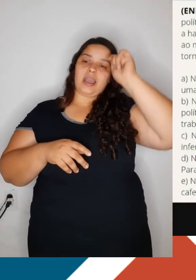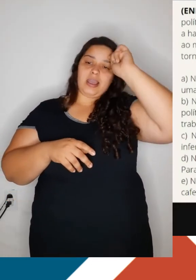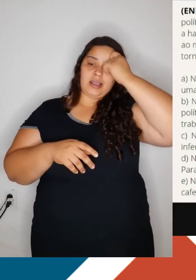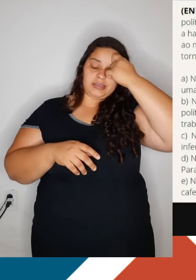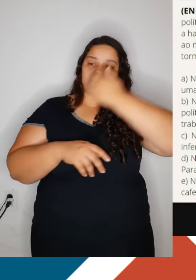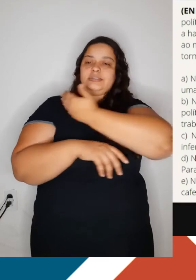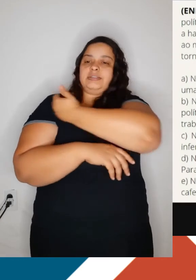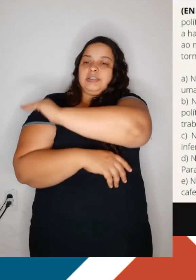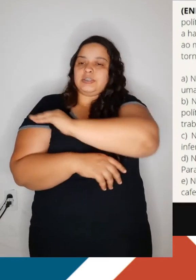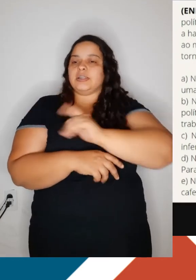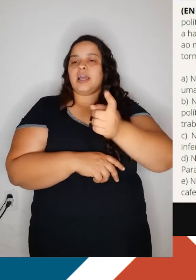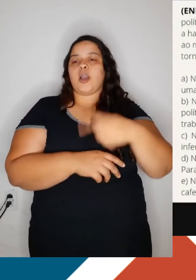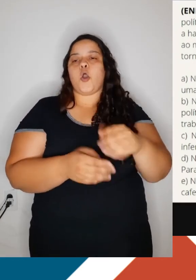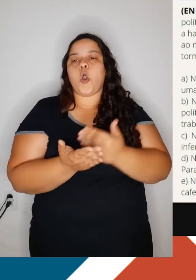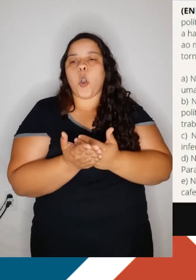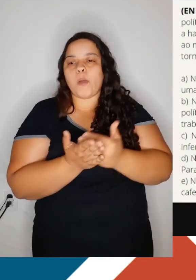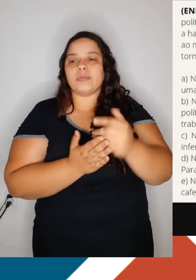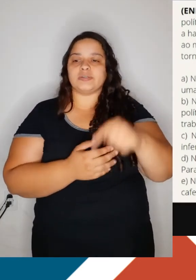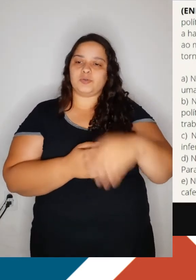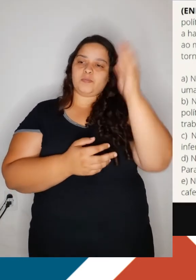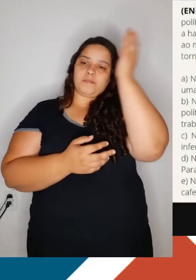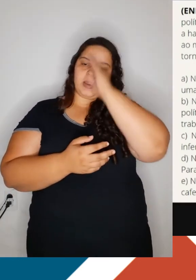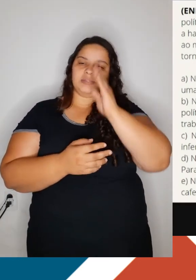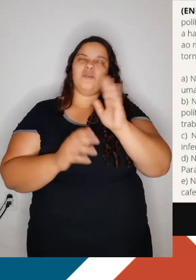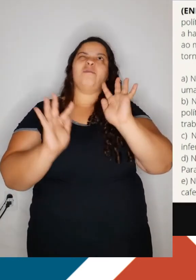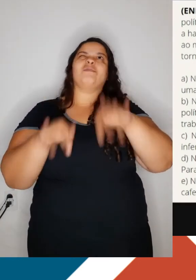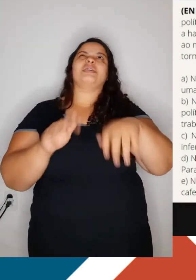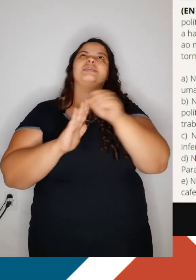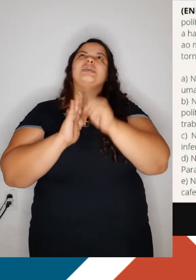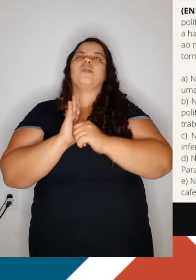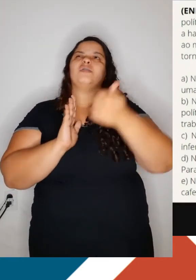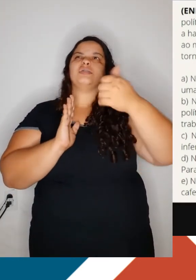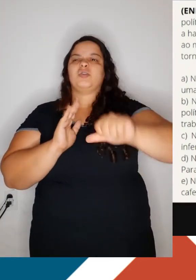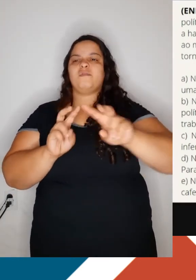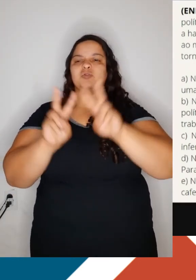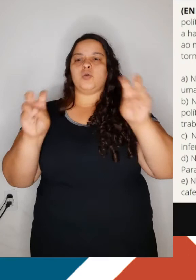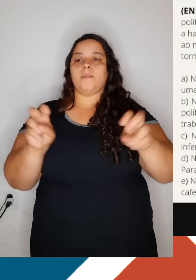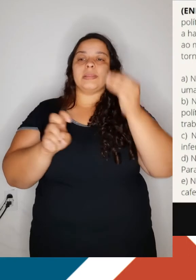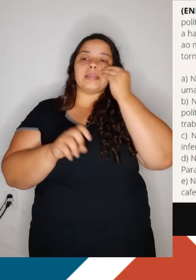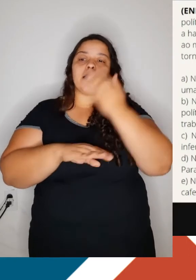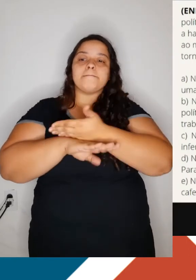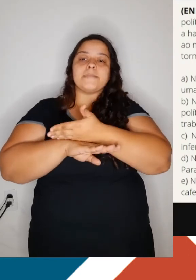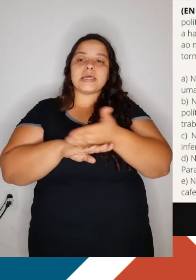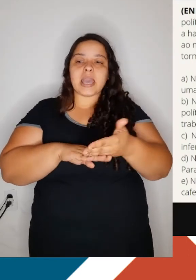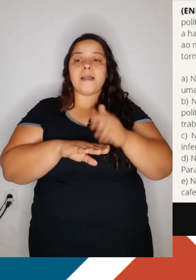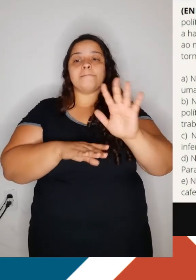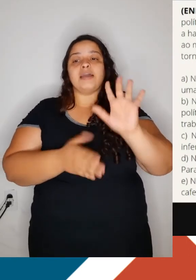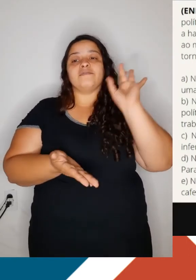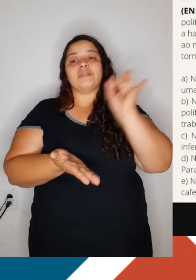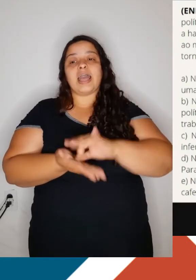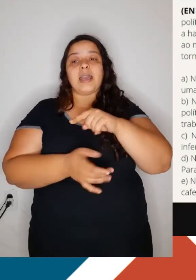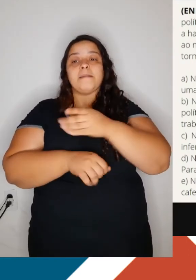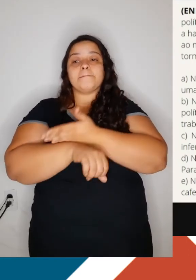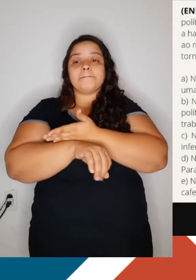né, racistas e eugenistas que começam a circular aqui no país no final do século XIX a respeito do branqueamento da